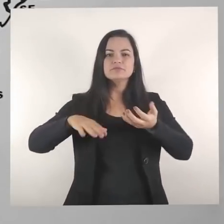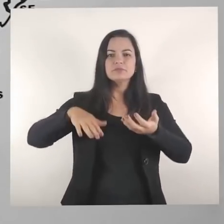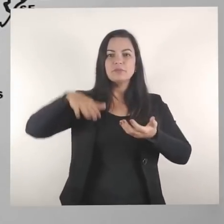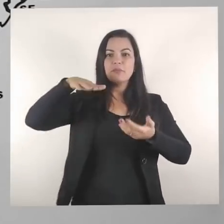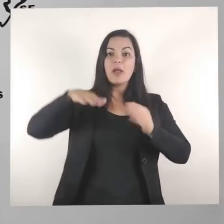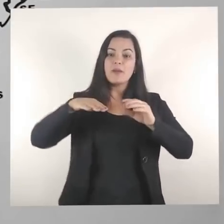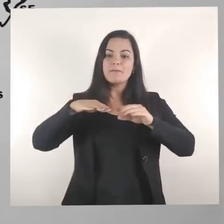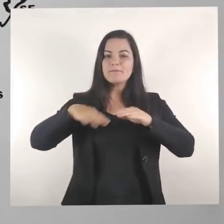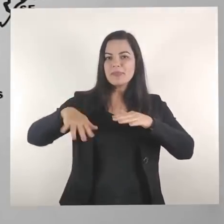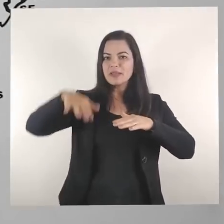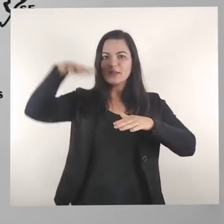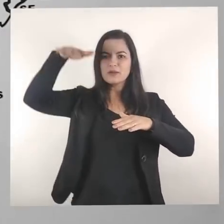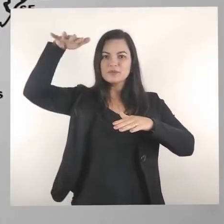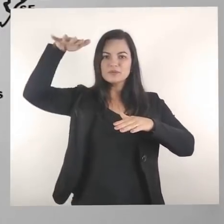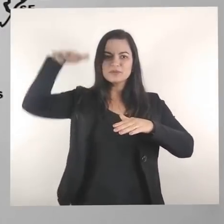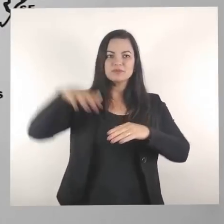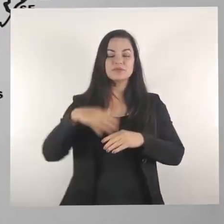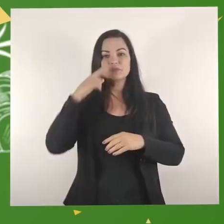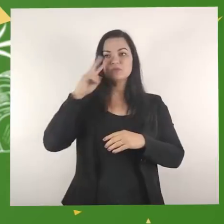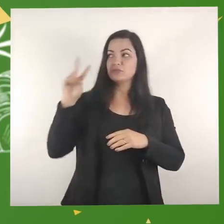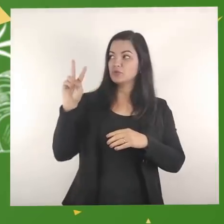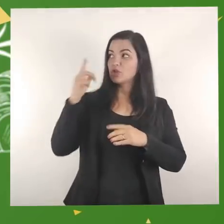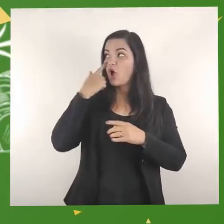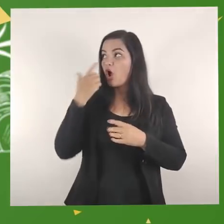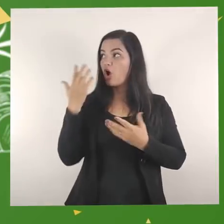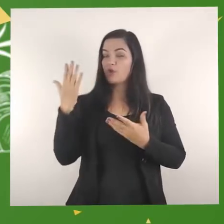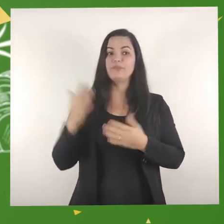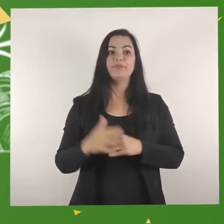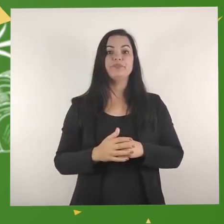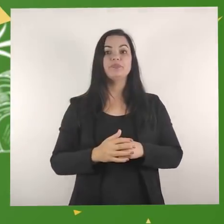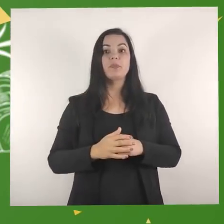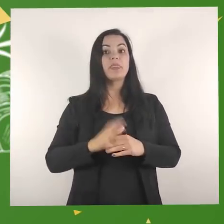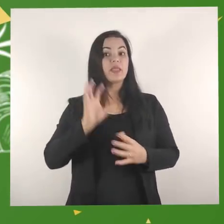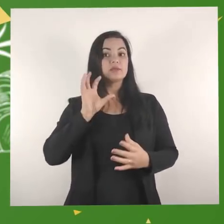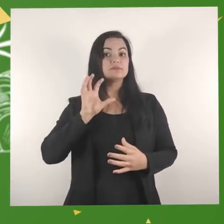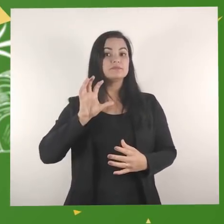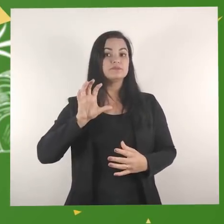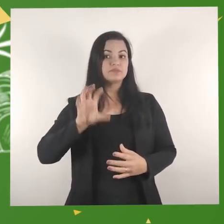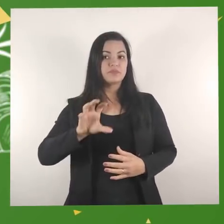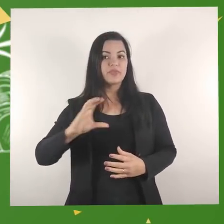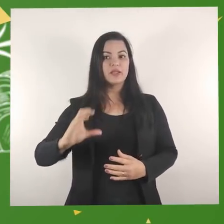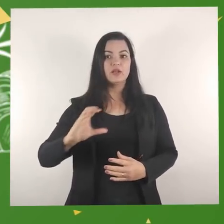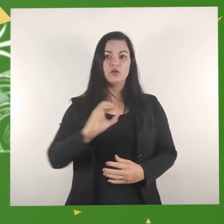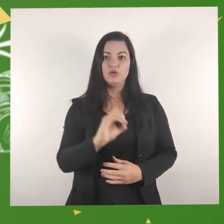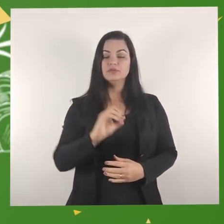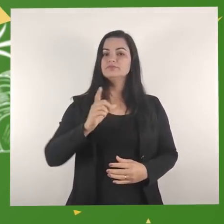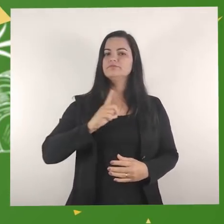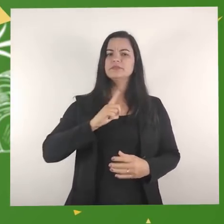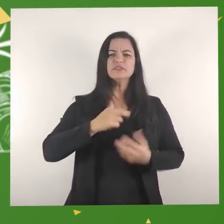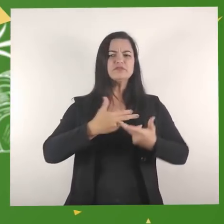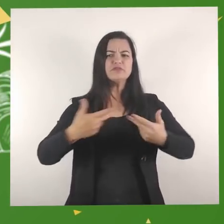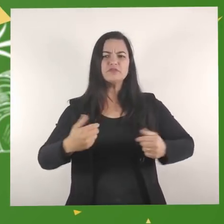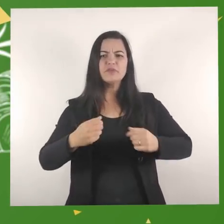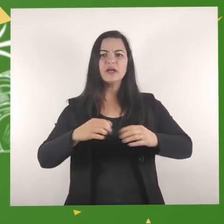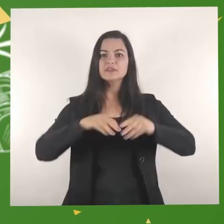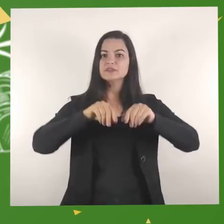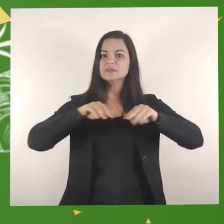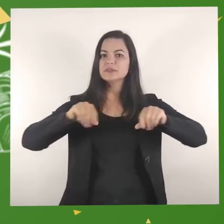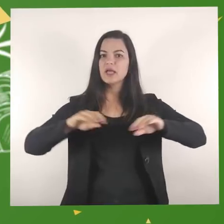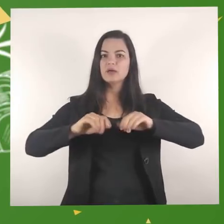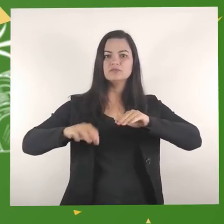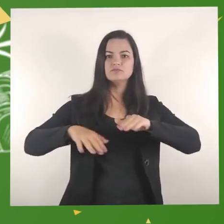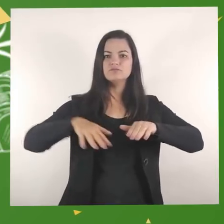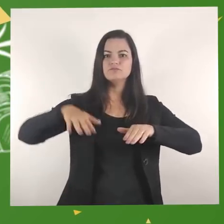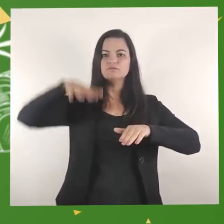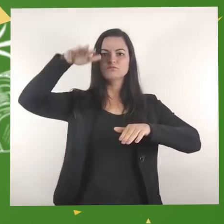Então, observem aí o que eu vou te mostrar. Então, lá na região Centro-Oeste, nós temos muitos planaltos,